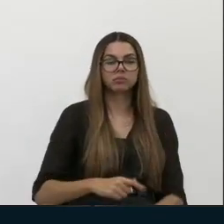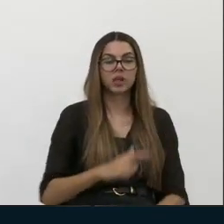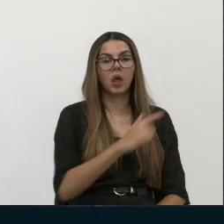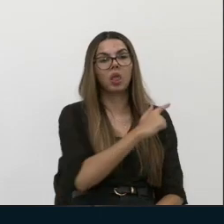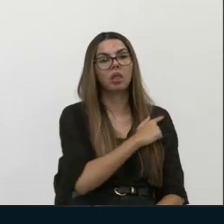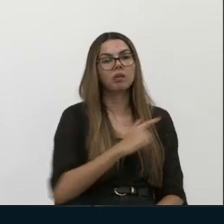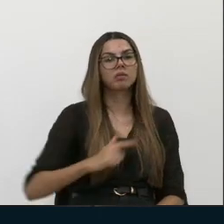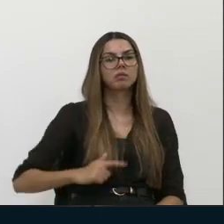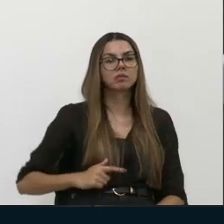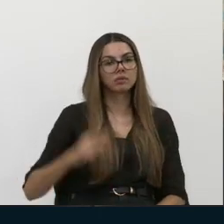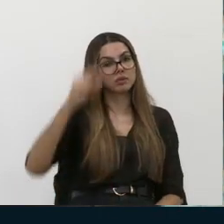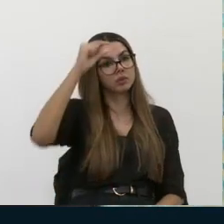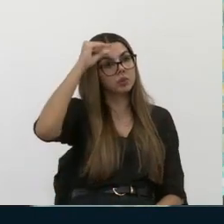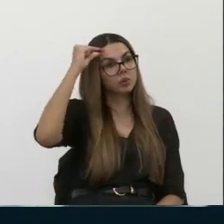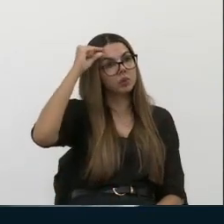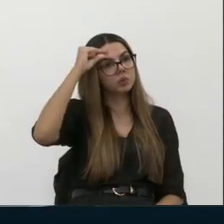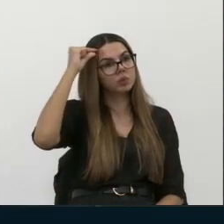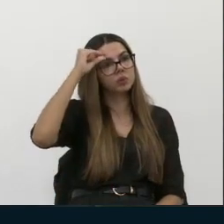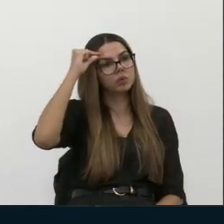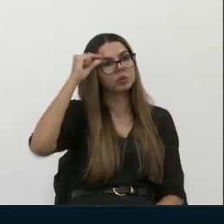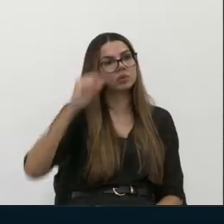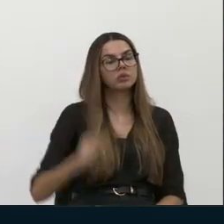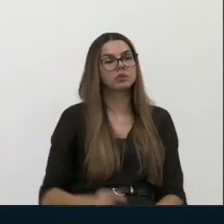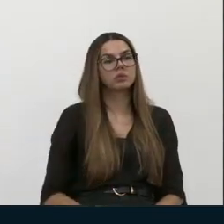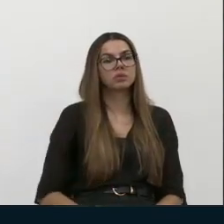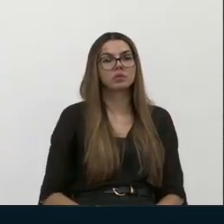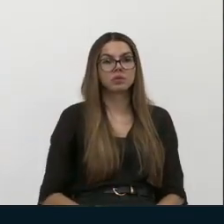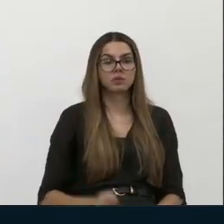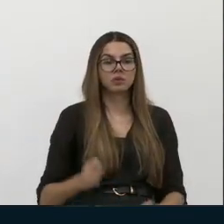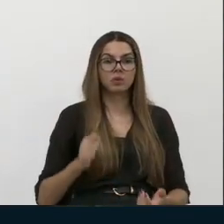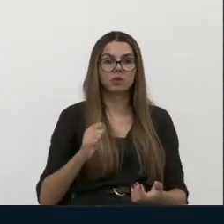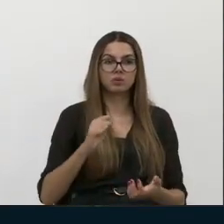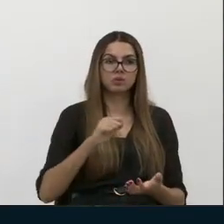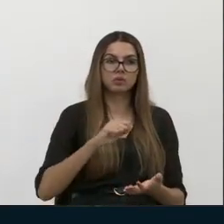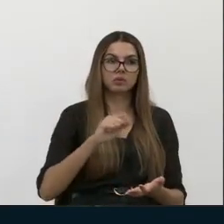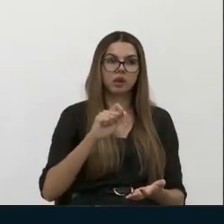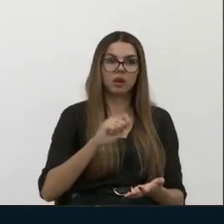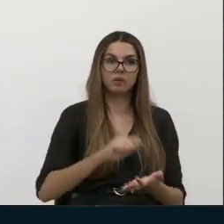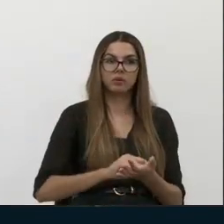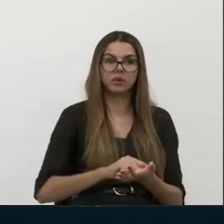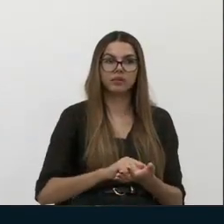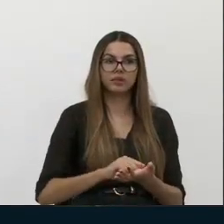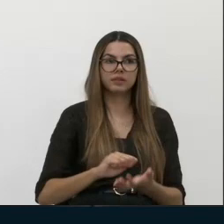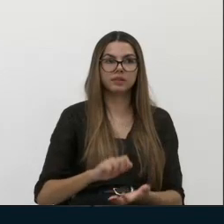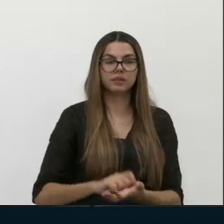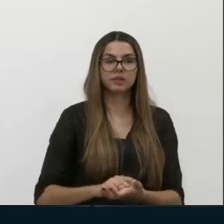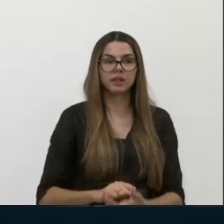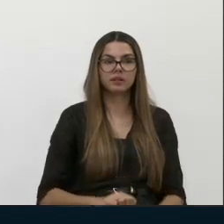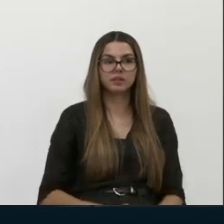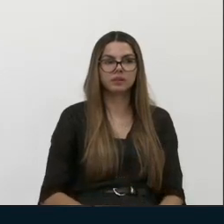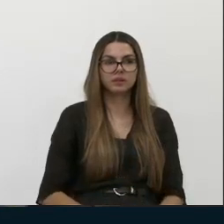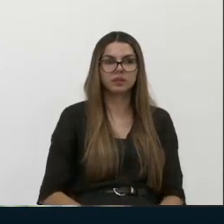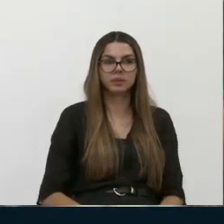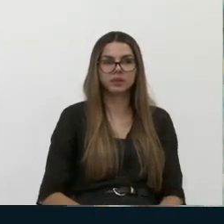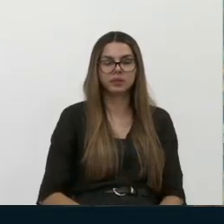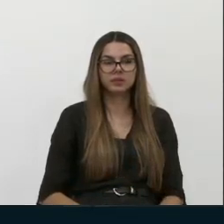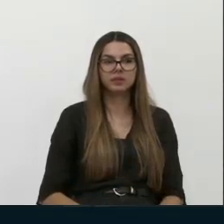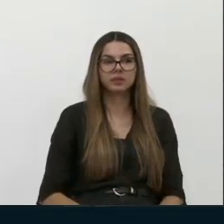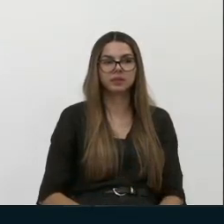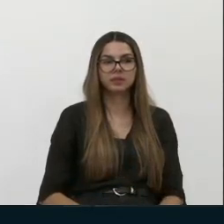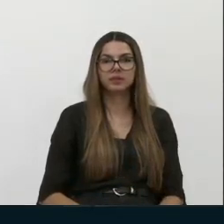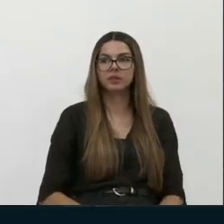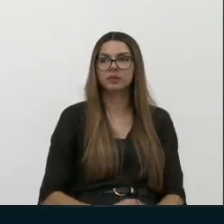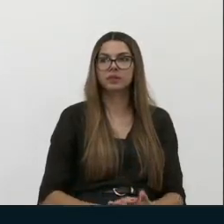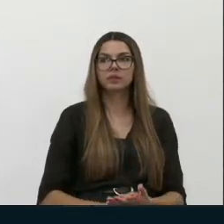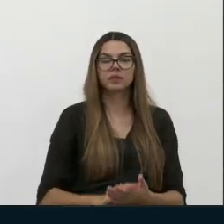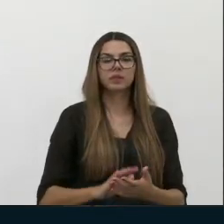governo Guti, né? O que que não faz um acordo político, né? A luta pelo Bolsonaro, pelo